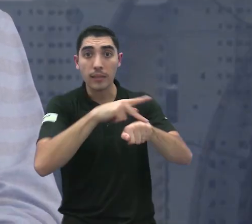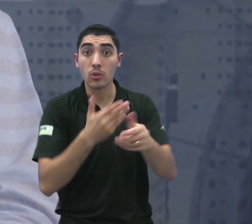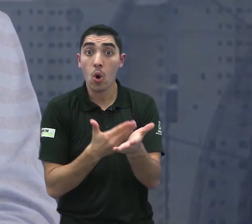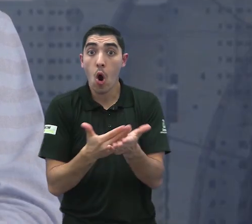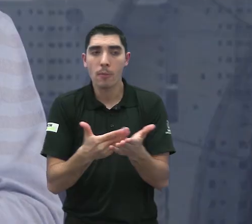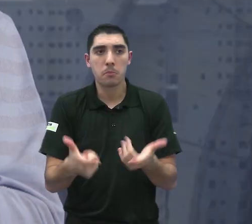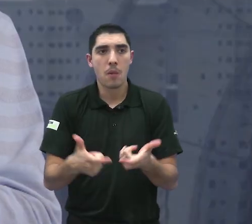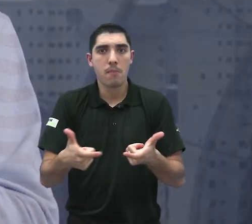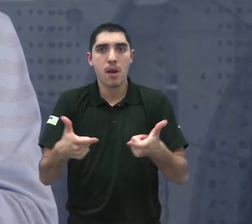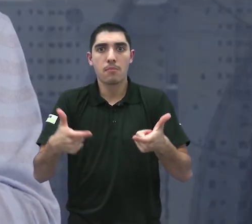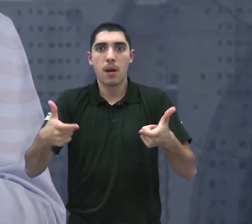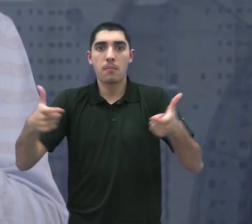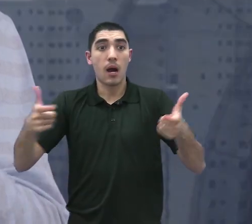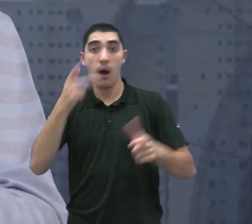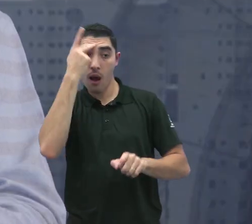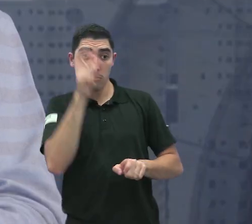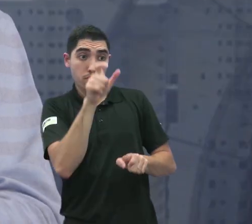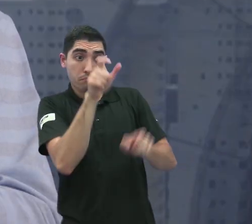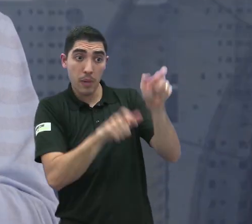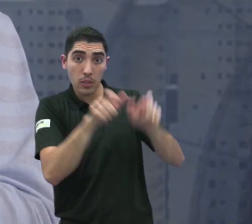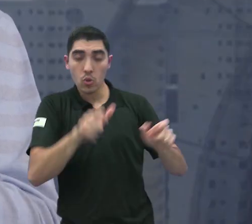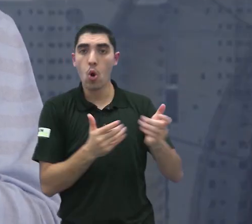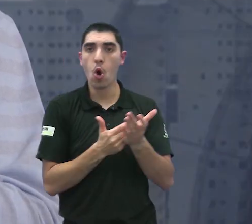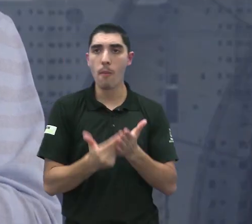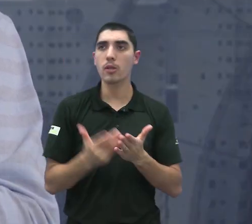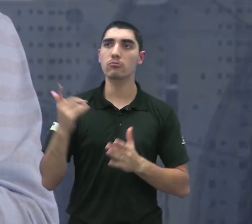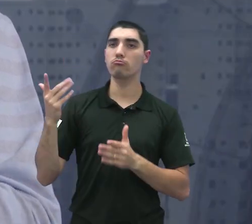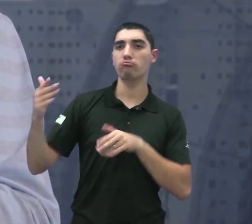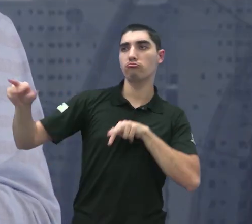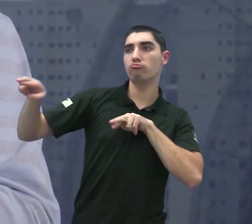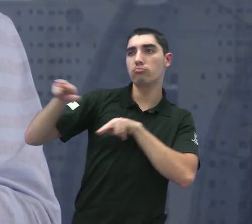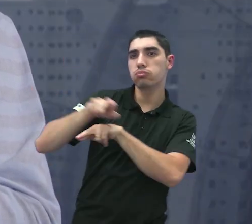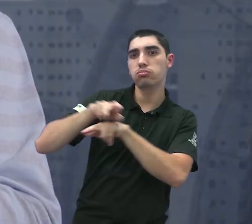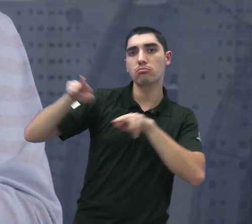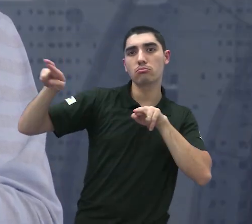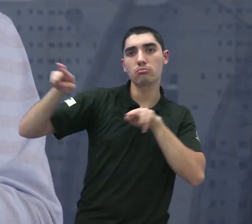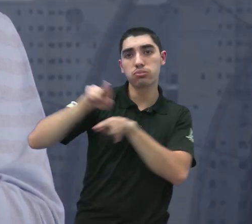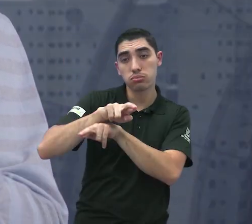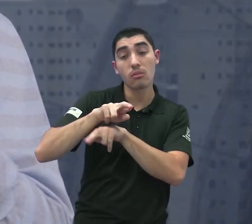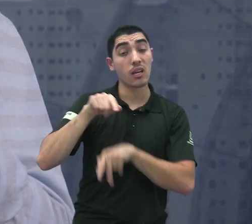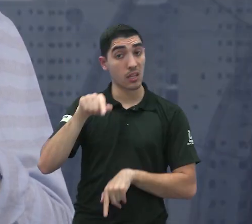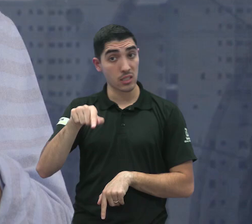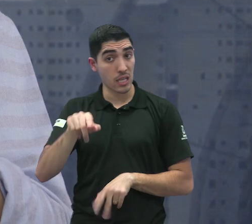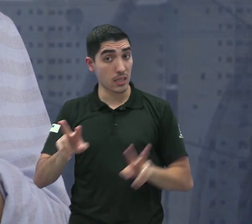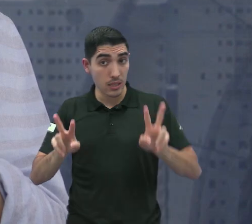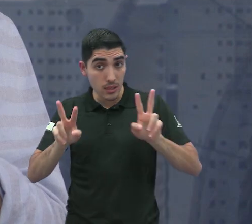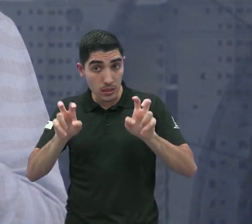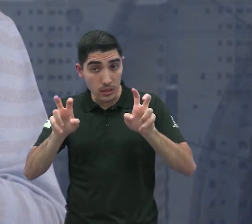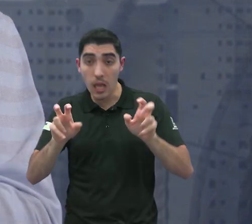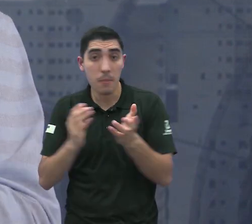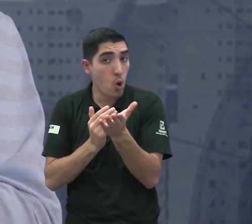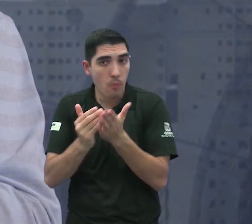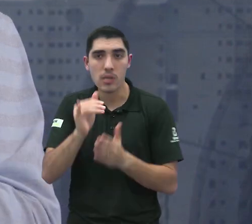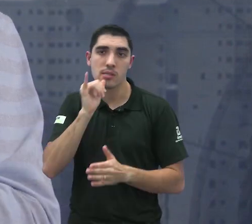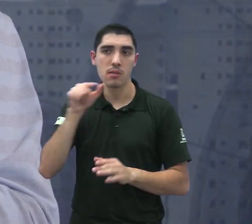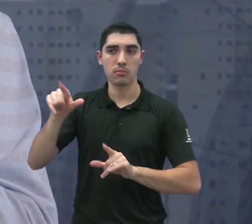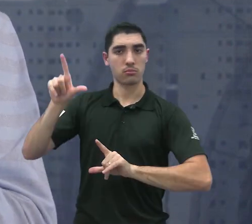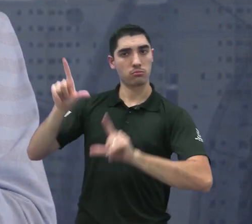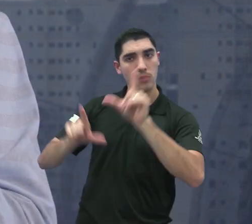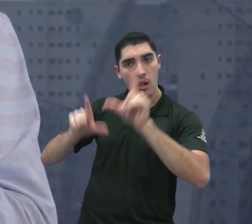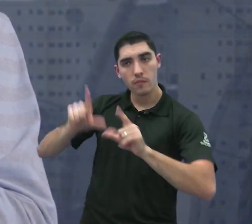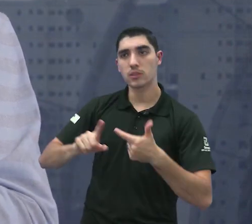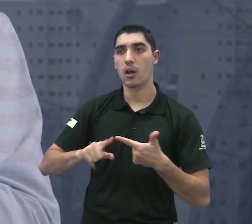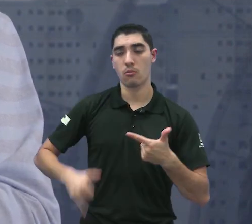vida de cada uma das nossas pessoas, dos nossos cidadãos, e se tornando temas, desde que nós assistimos das nossas TVs, desde que nós vemos